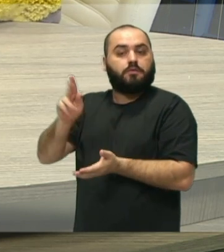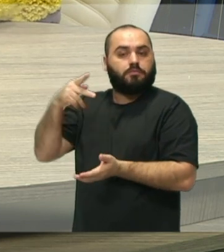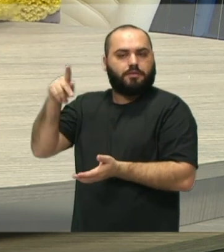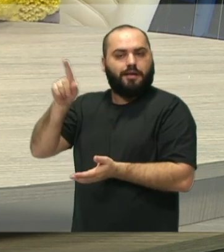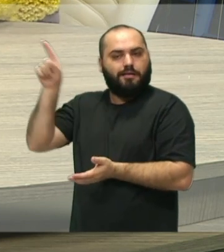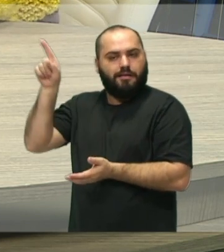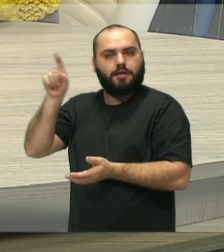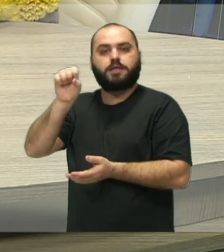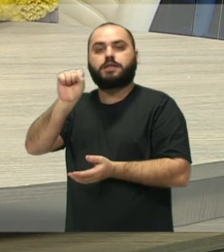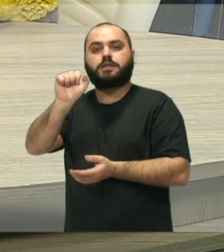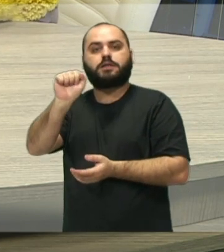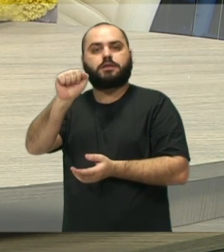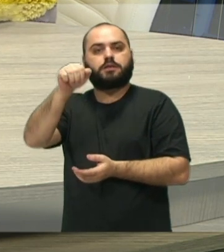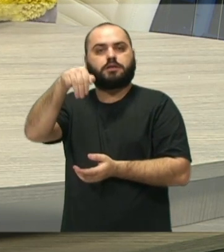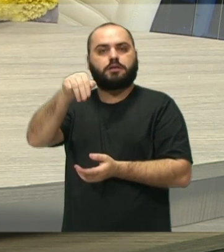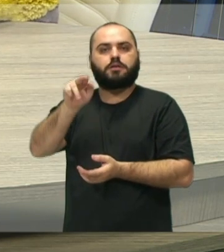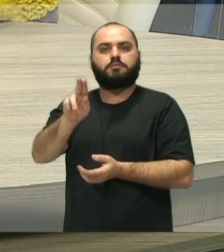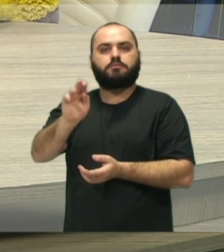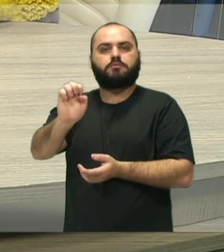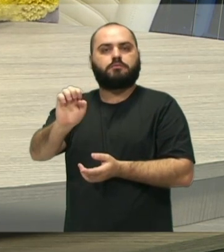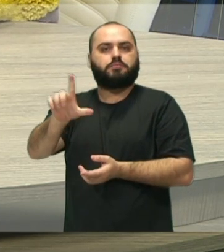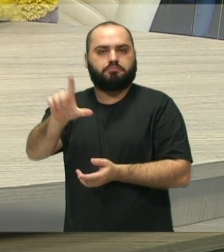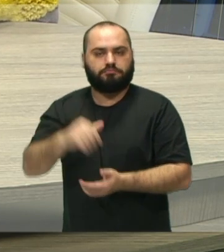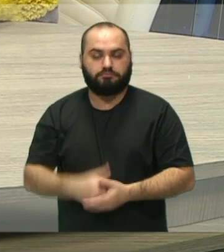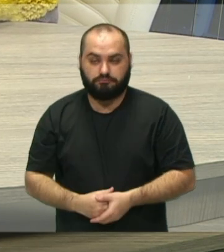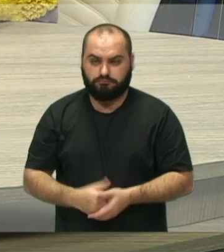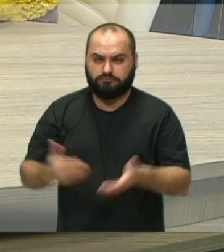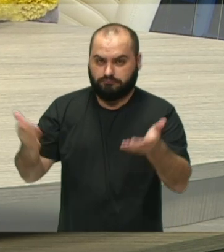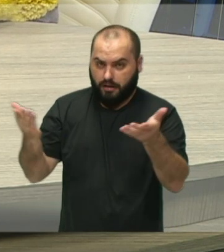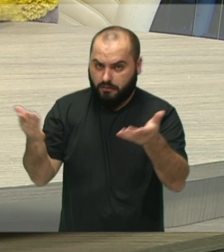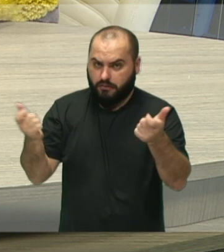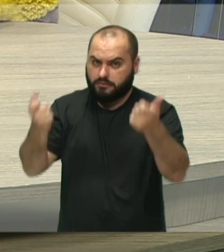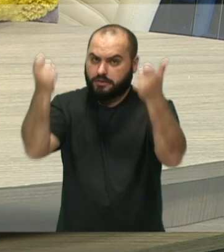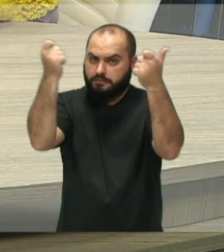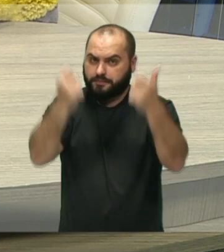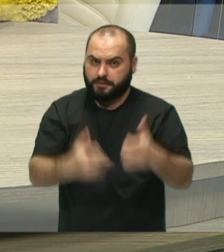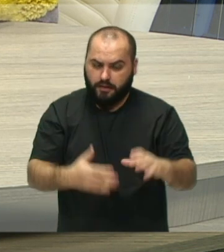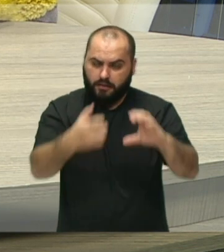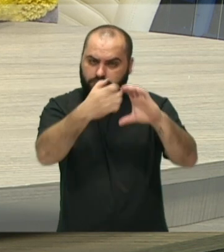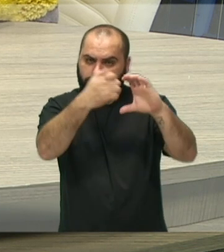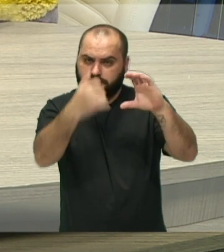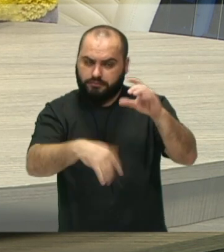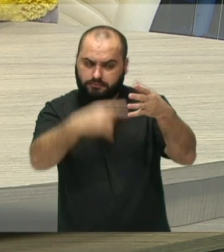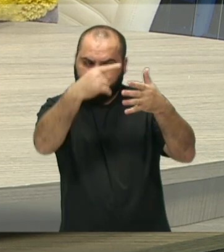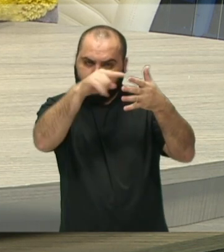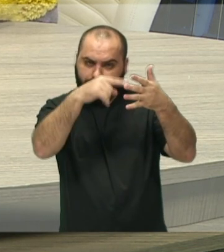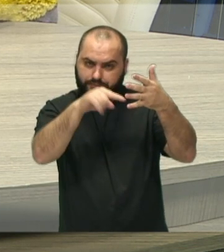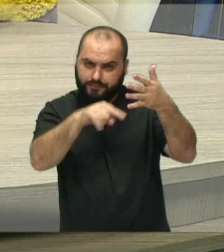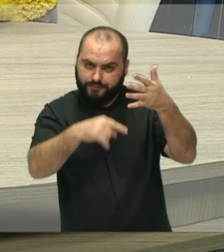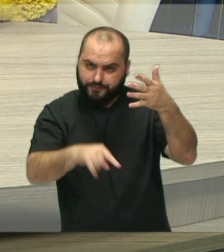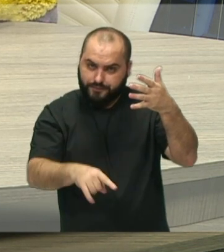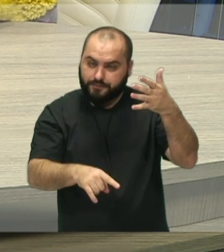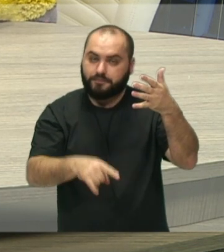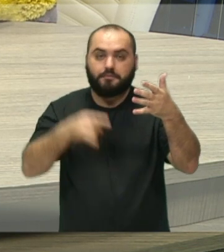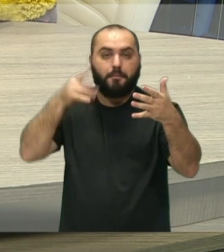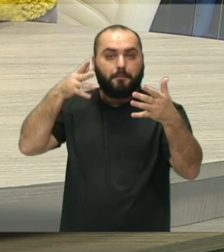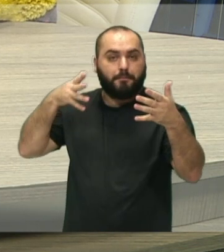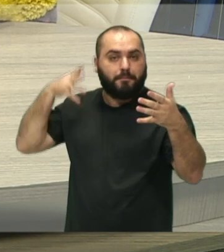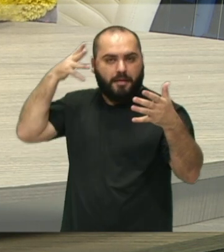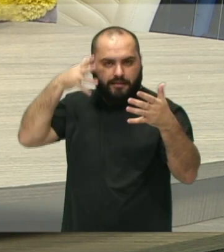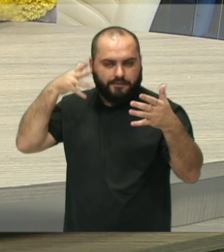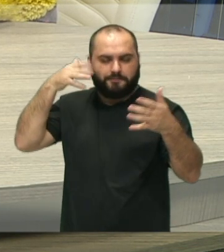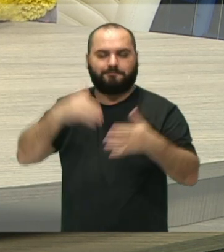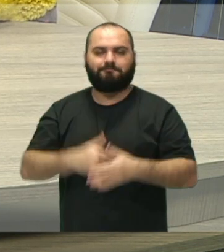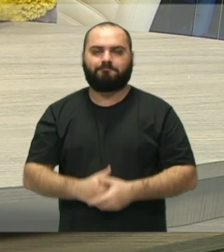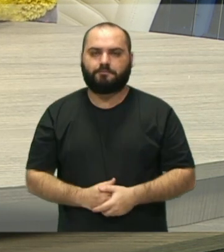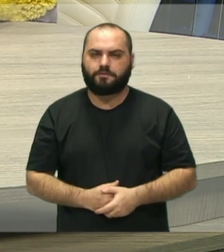falar mais especificamente agora sobre o workshop mesmo e convidar todo esse empresariado de ver a necessidade.